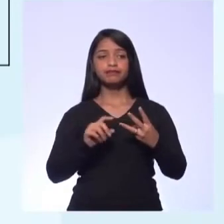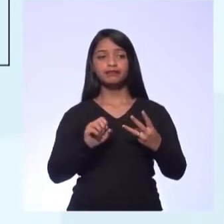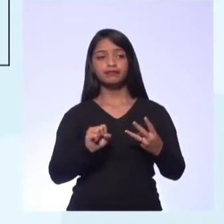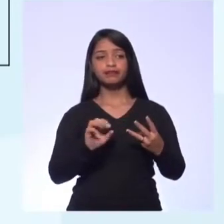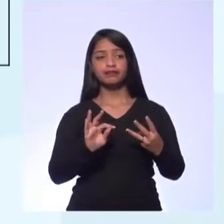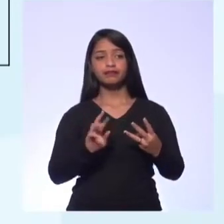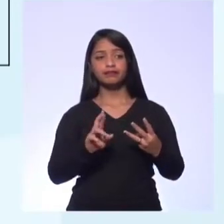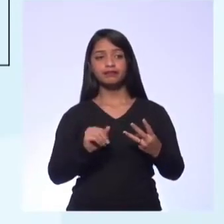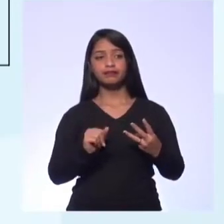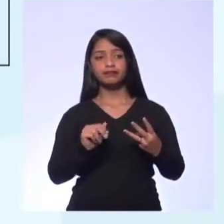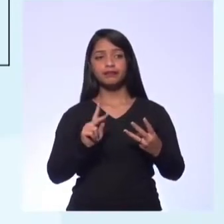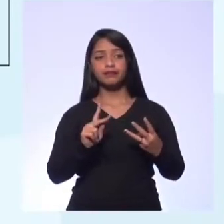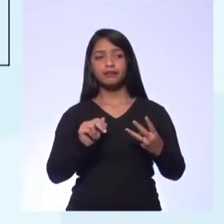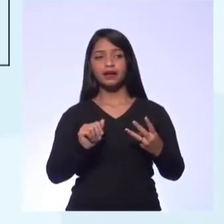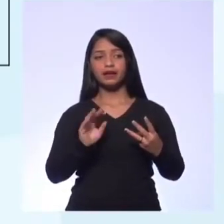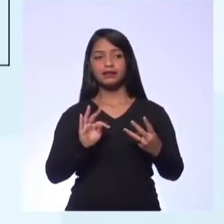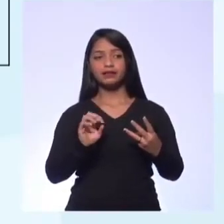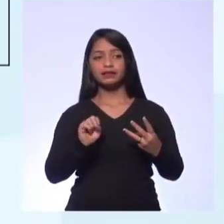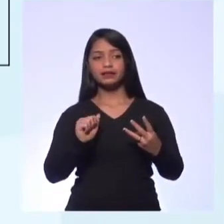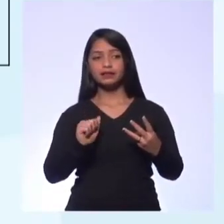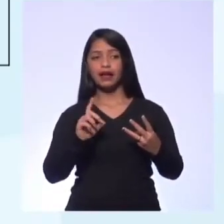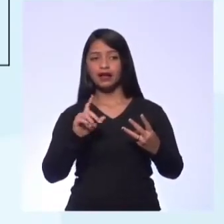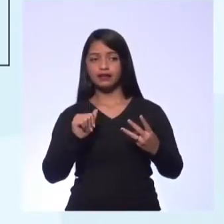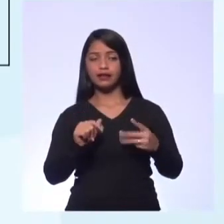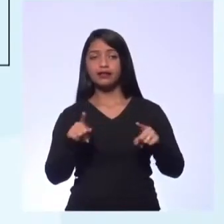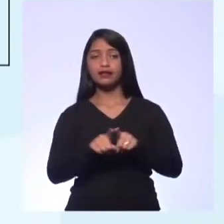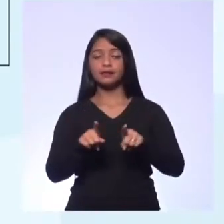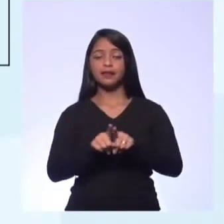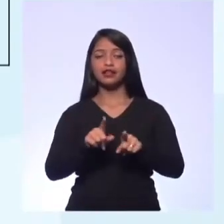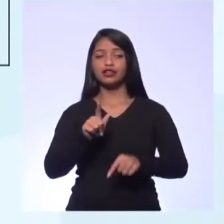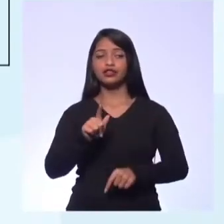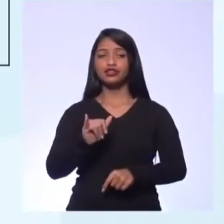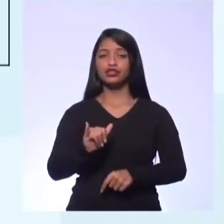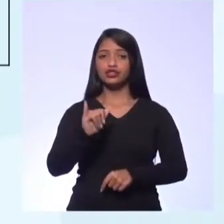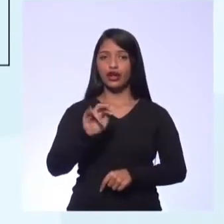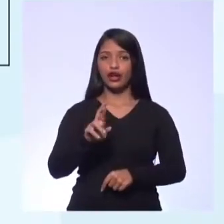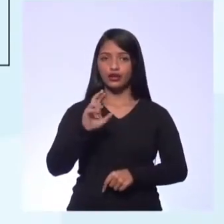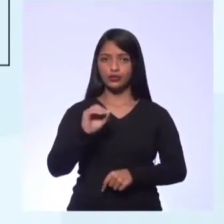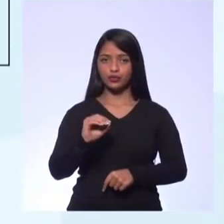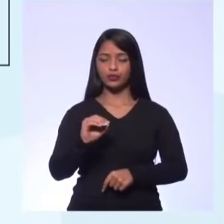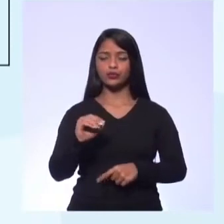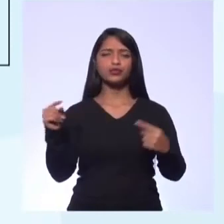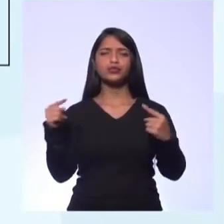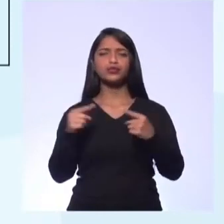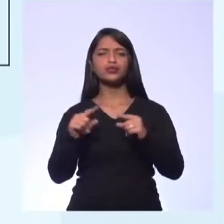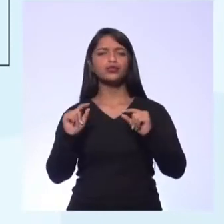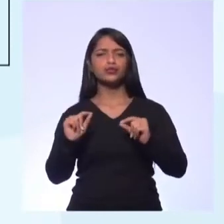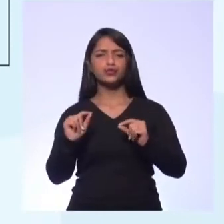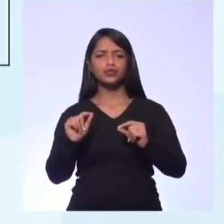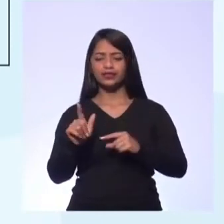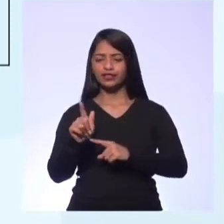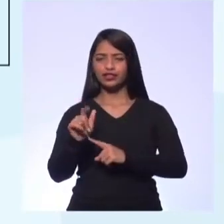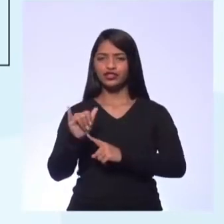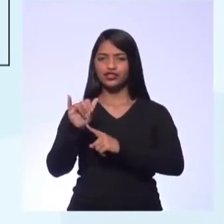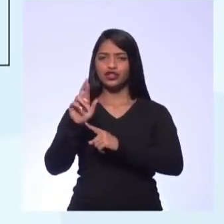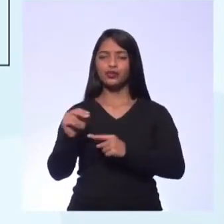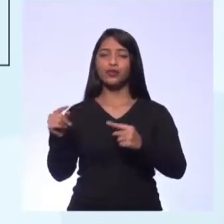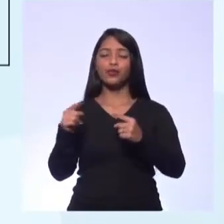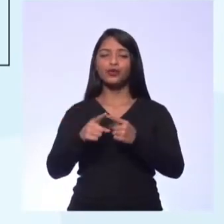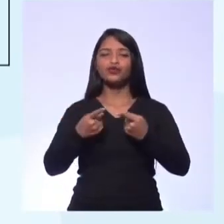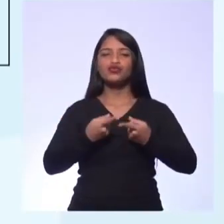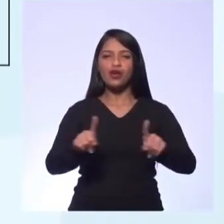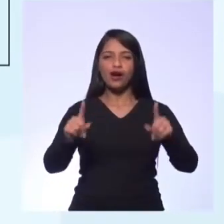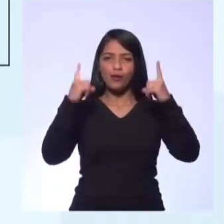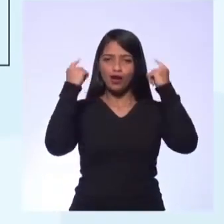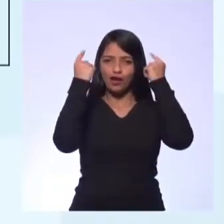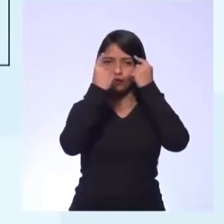gyro. Gyro, I don't know. O gyro, esse G-Y-R-O, é o famoso churrasquinho grego. Ah,